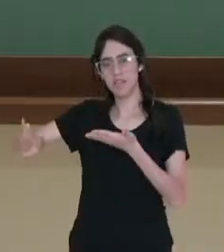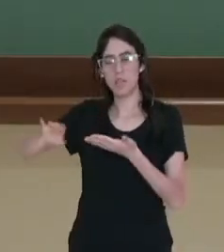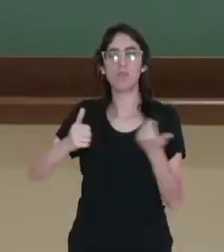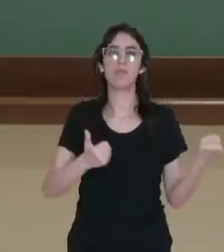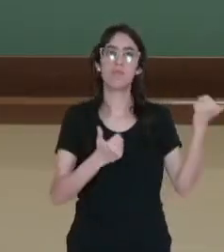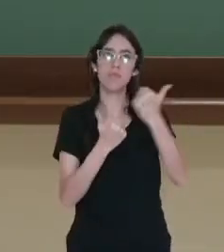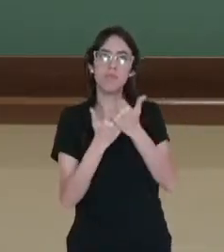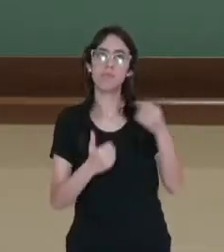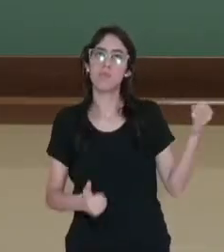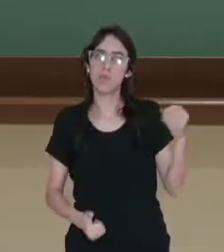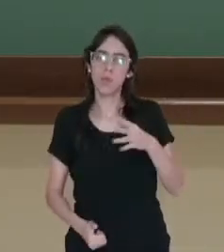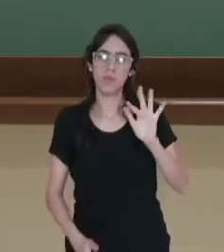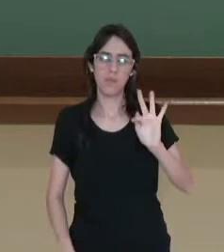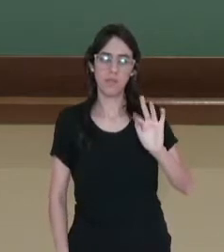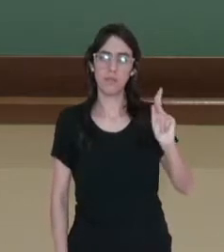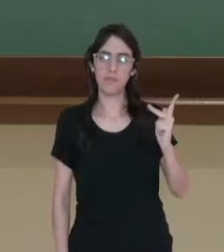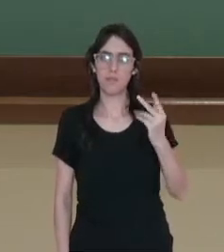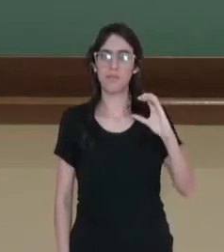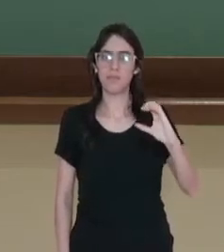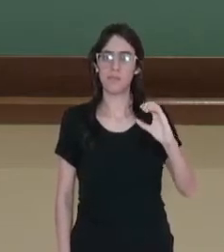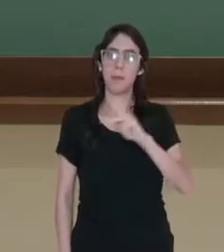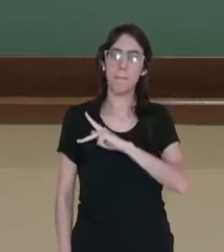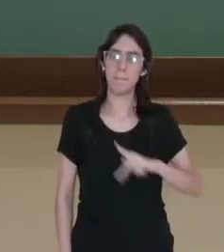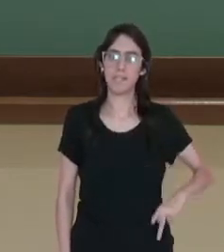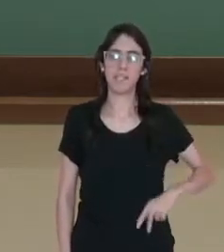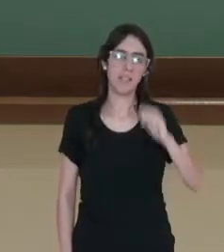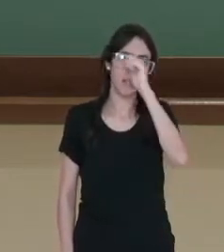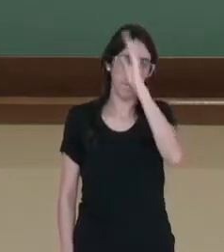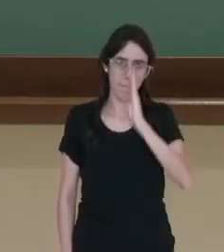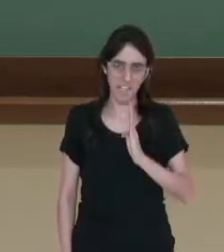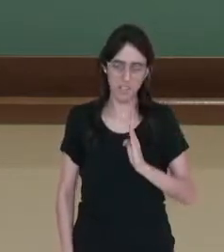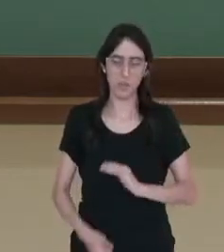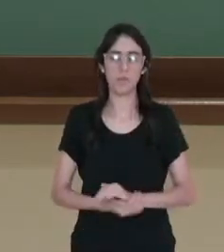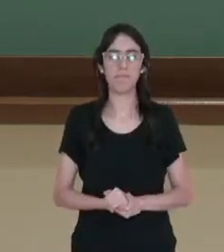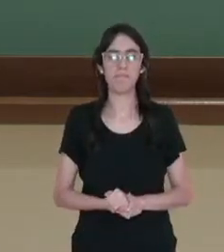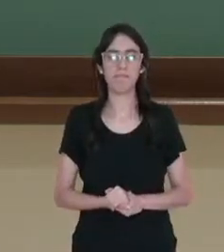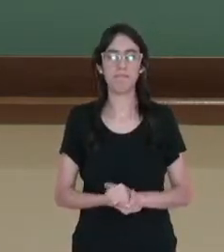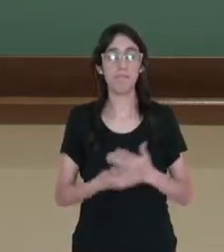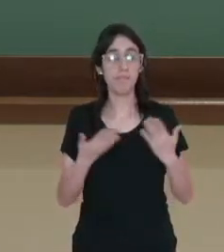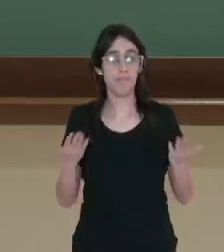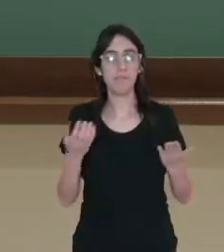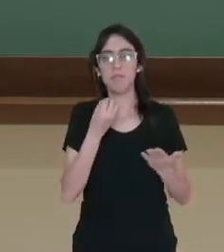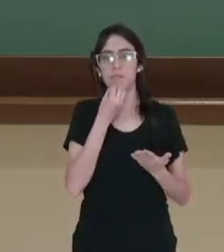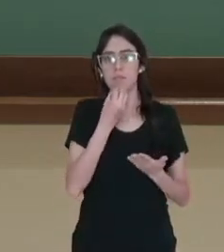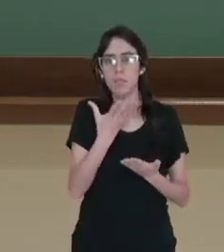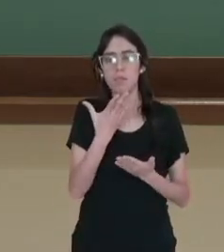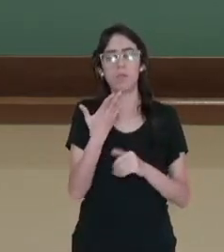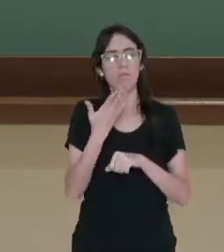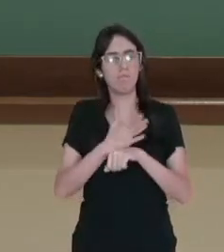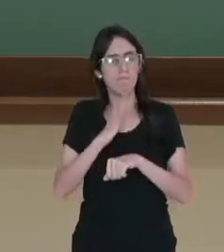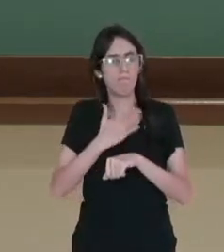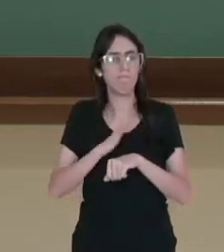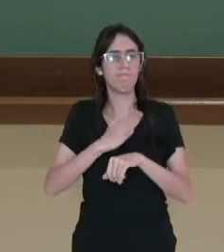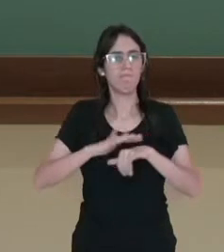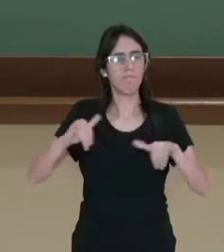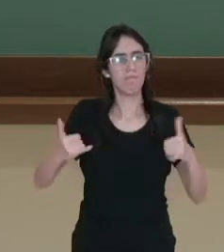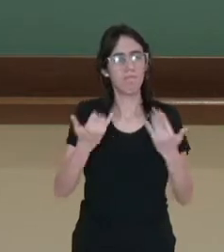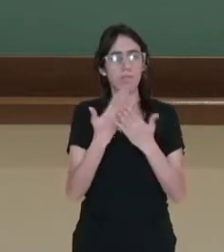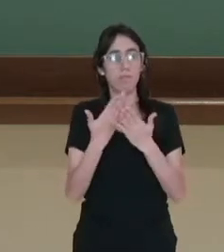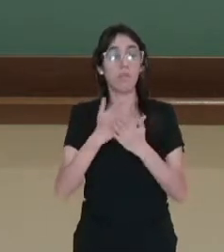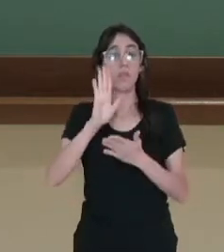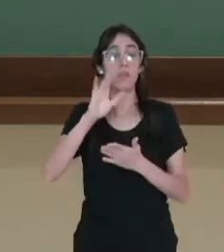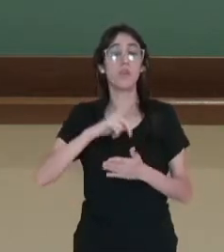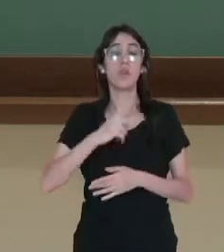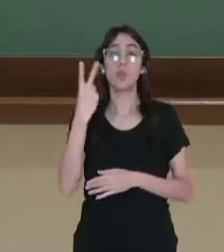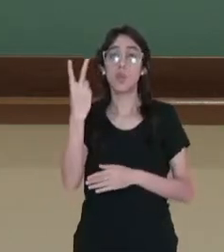o governo como presidente do Brasil. E para a gente se aquecer para as nossas aulas, vem com a gente para duas